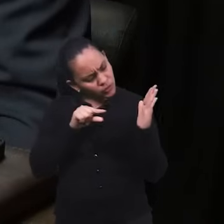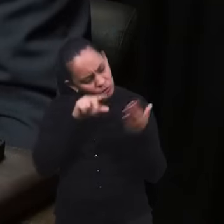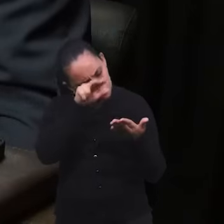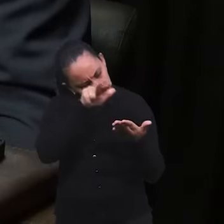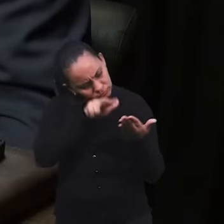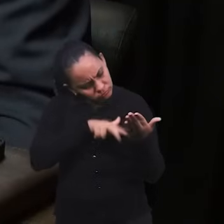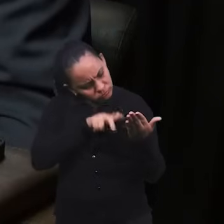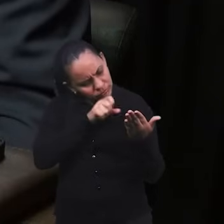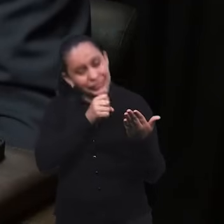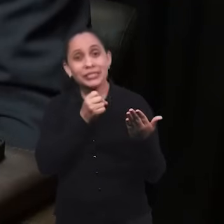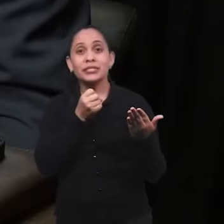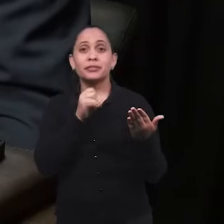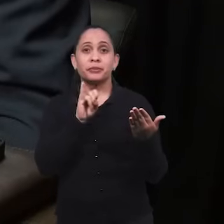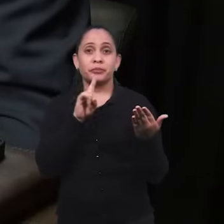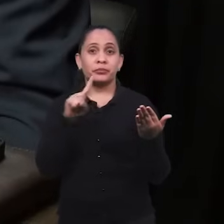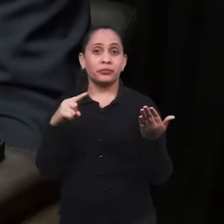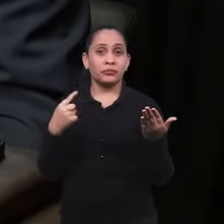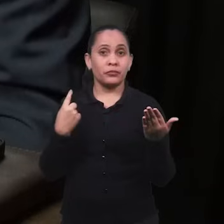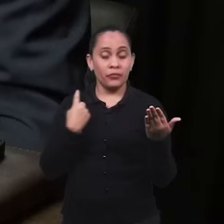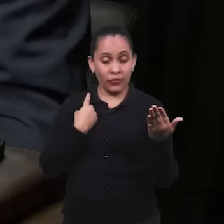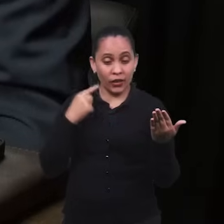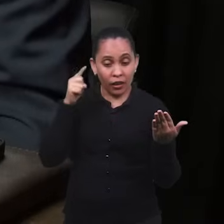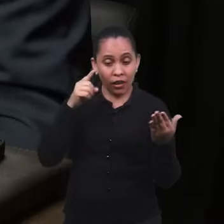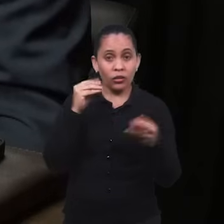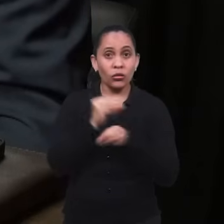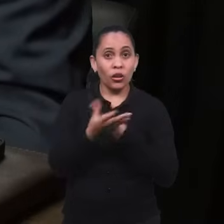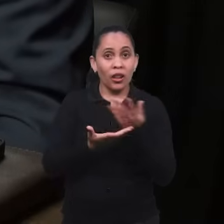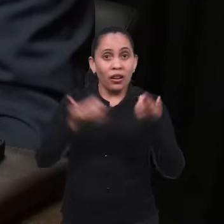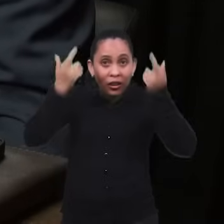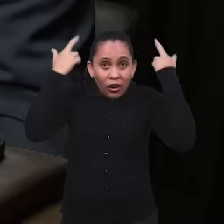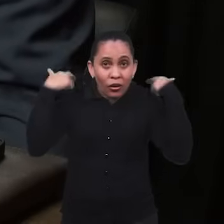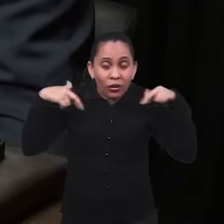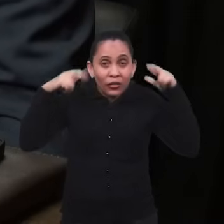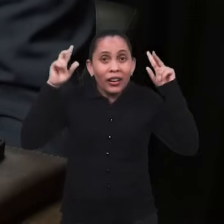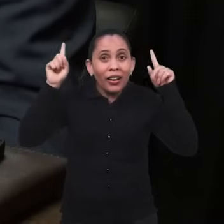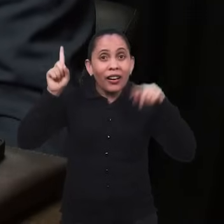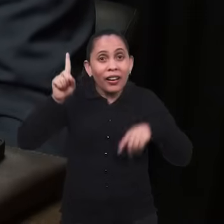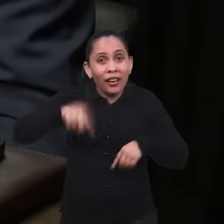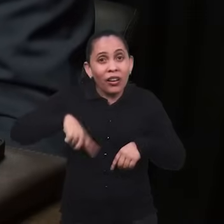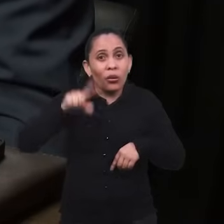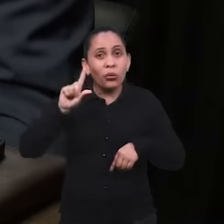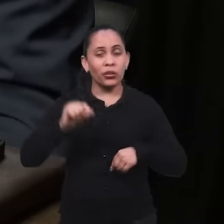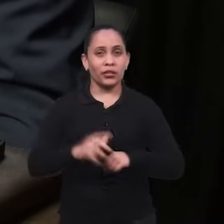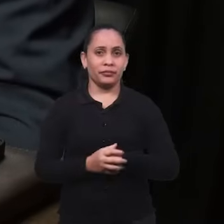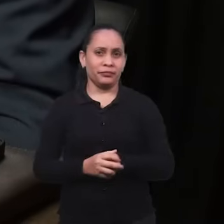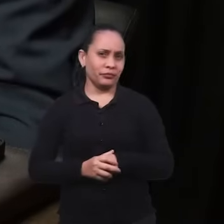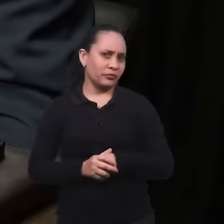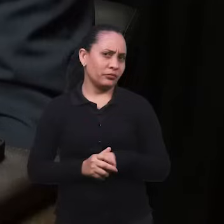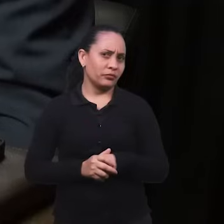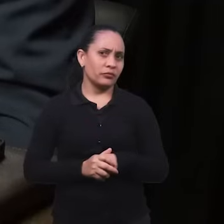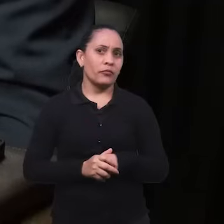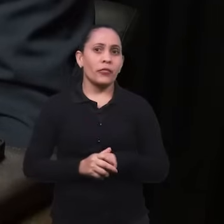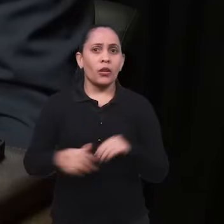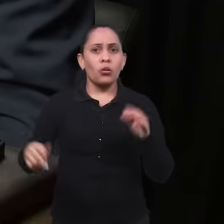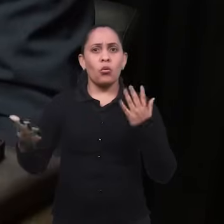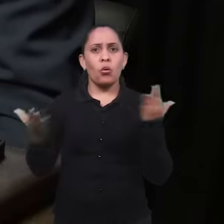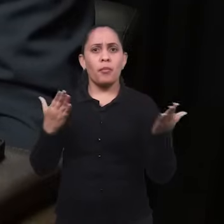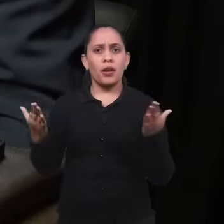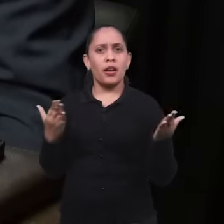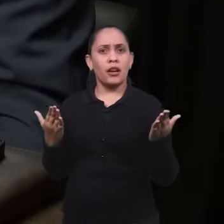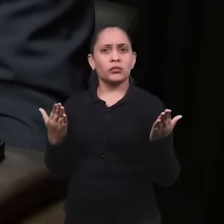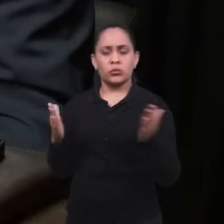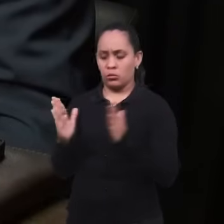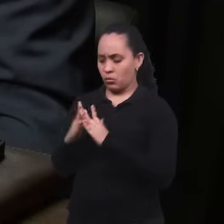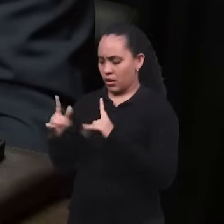versículo, se eu não tivesse lavrado com a minha novilha, é exatamente isso. A novilha aqui é o tipo da